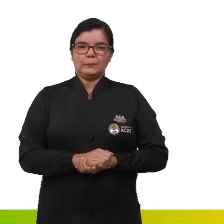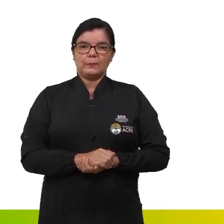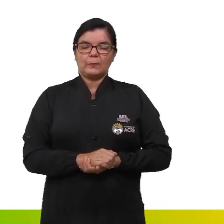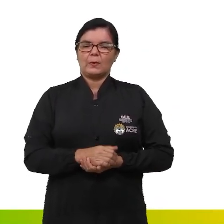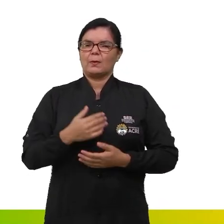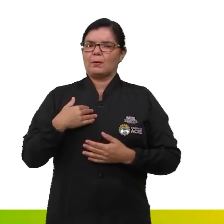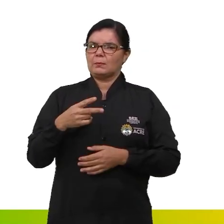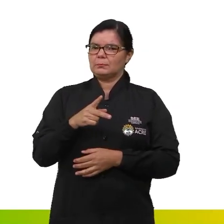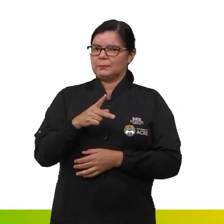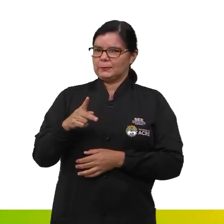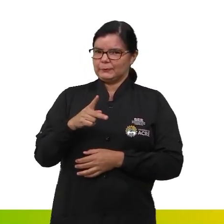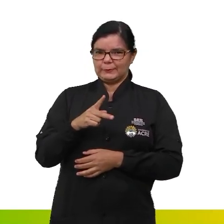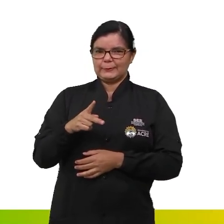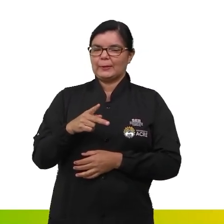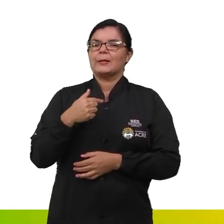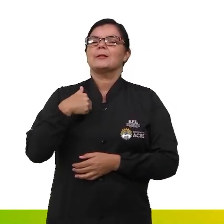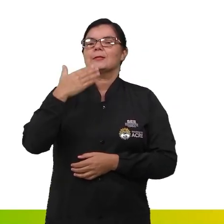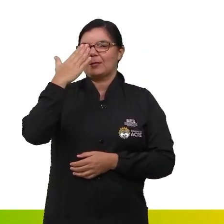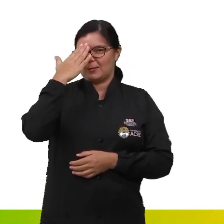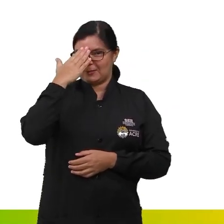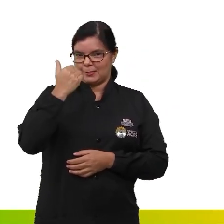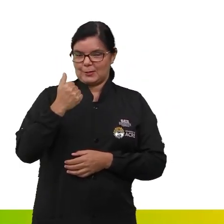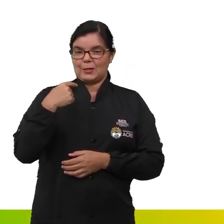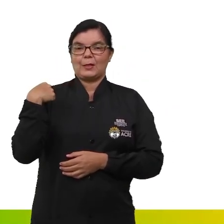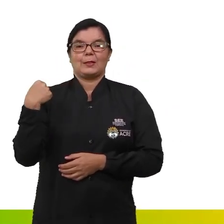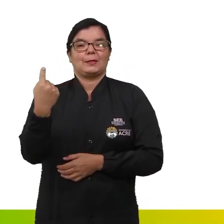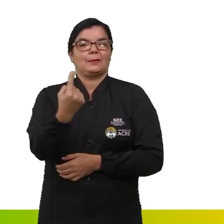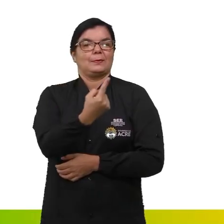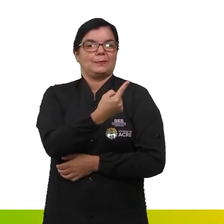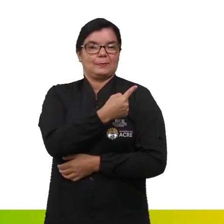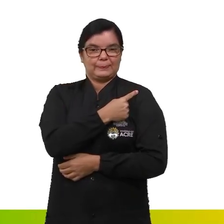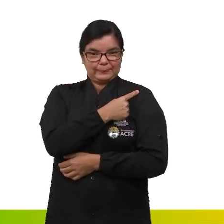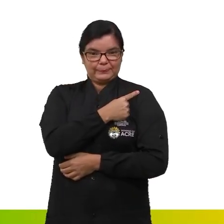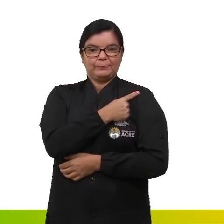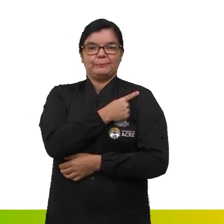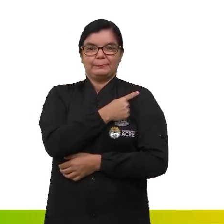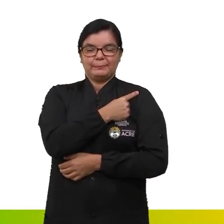Ah, professora, essa eu sei, é nós.